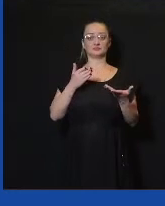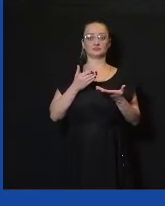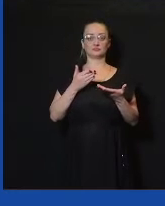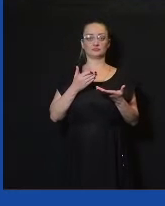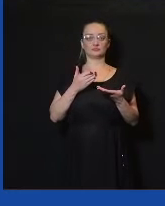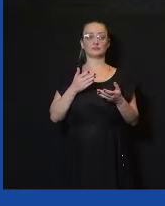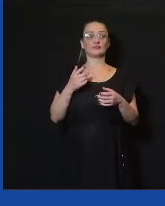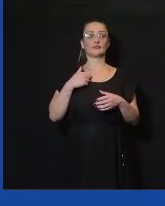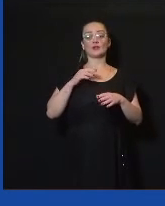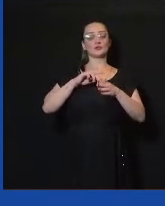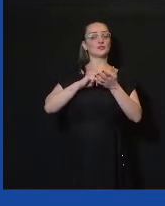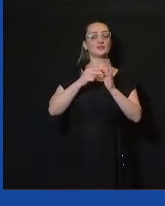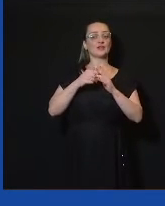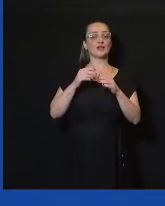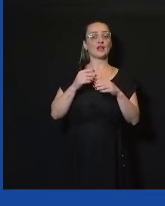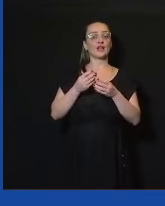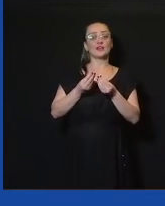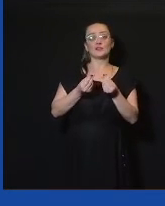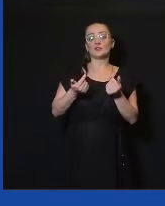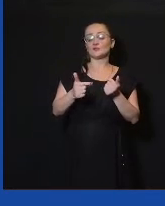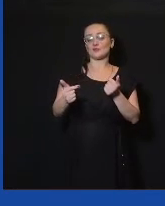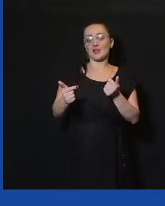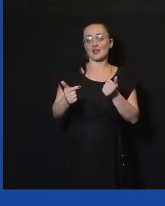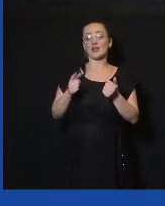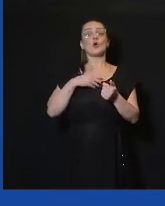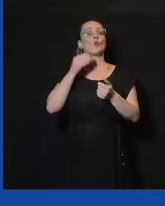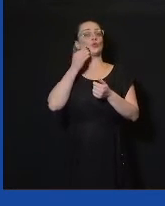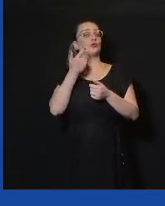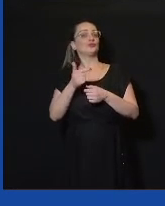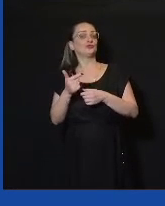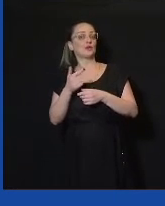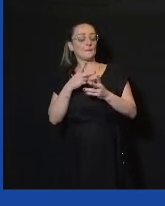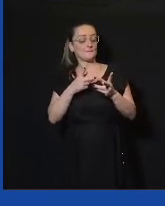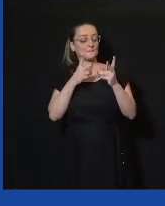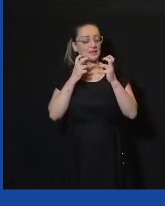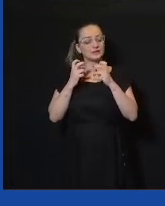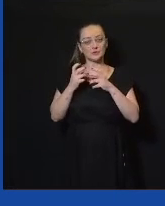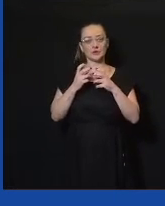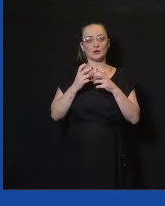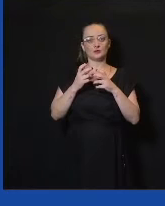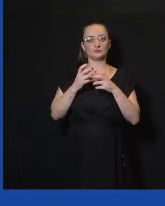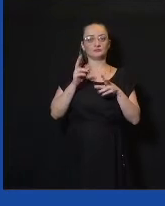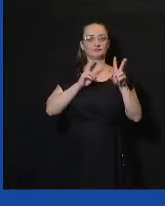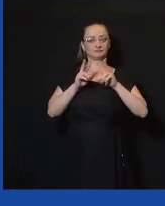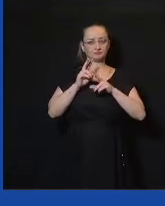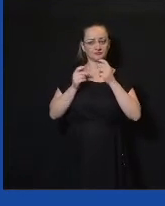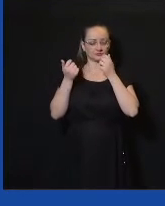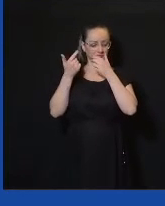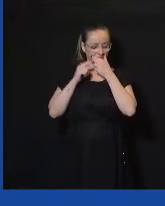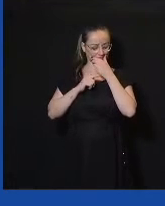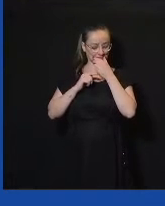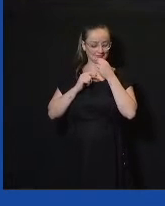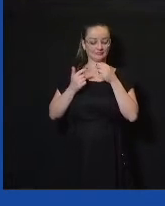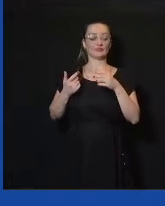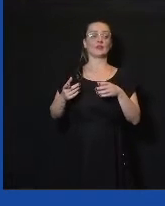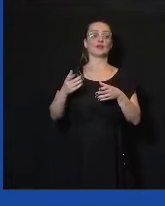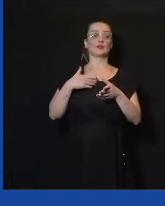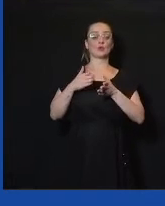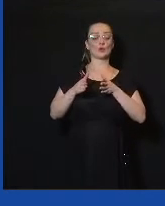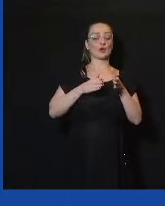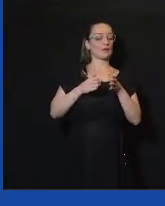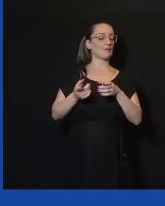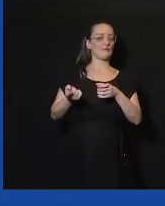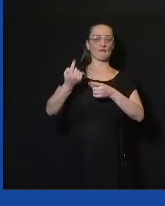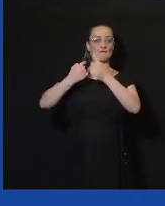eles eram insensíveis, eles só não tinham essas oportunidades, passaram a ver e a enxergar. Isso traz um caminho sem